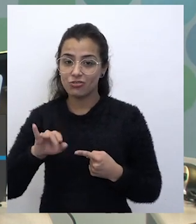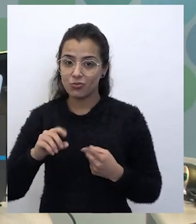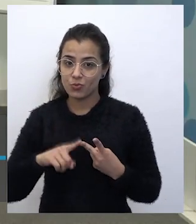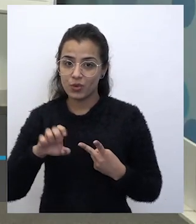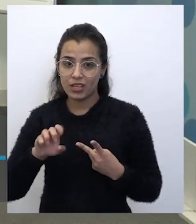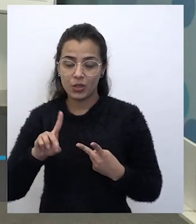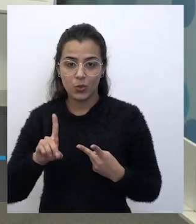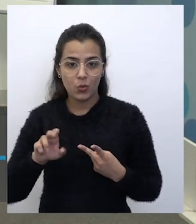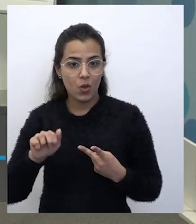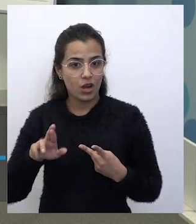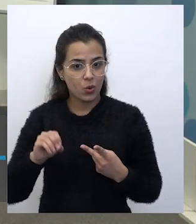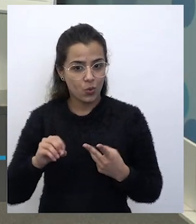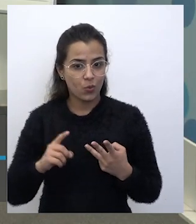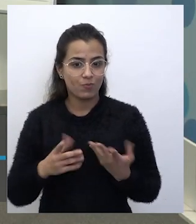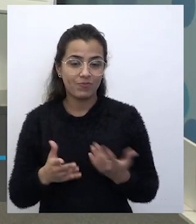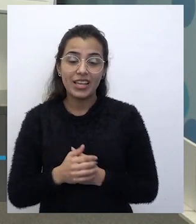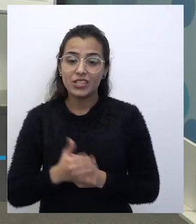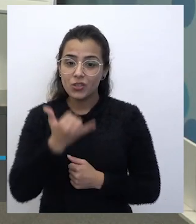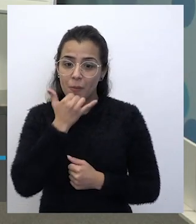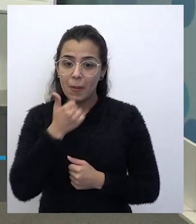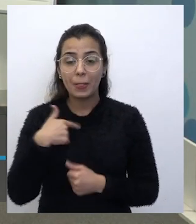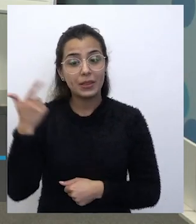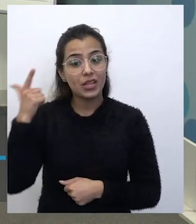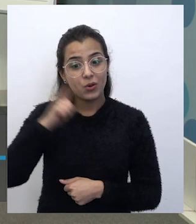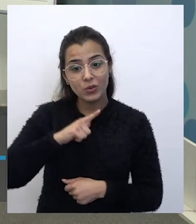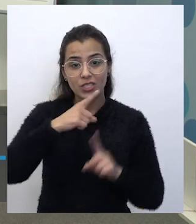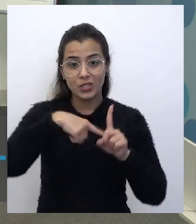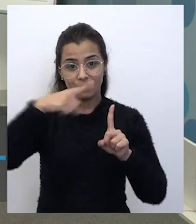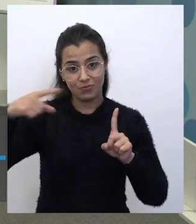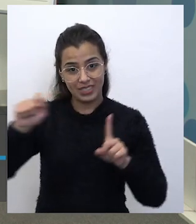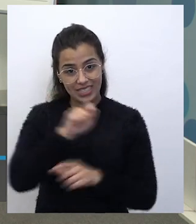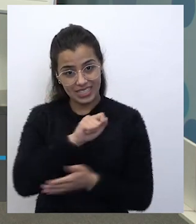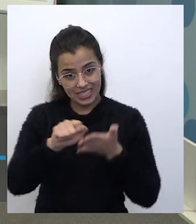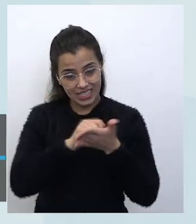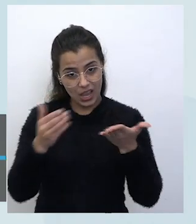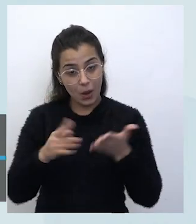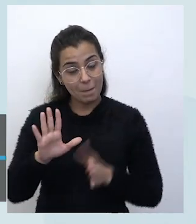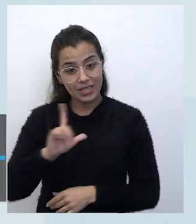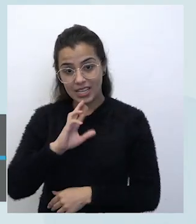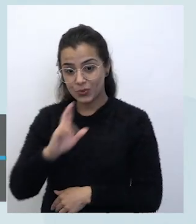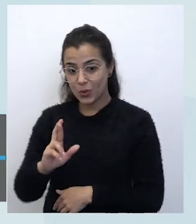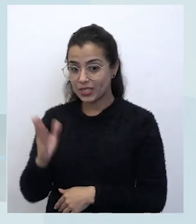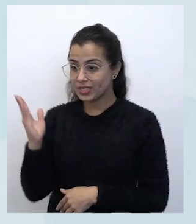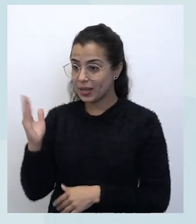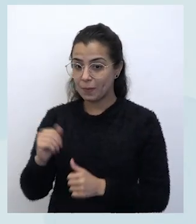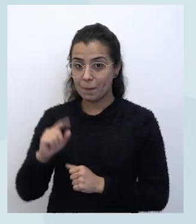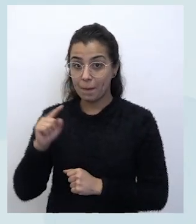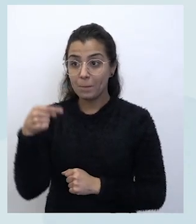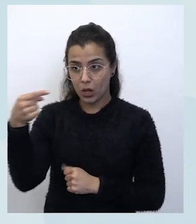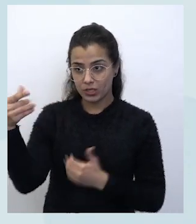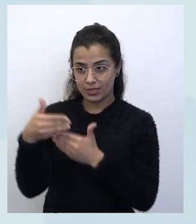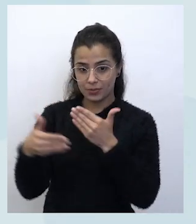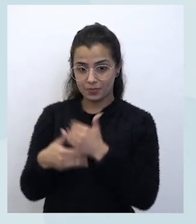professora? Vamos. Infelizmente não vai dar tempo de eu construir, mas tem a resposta no slide, por favor. O slide da resposta, o